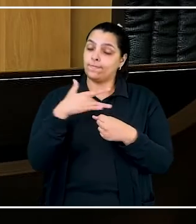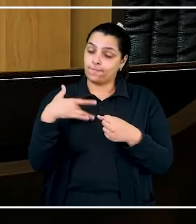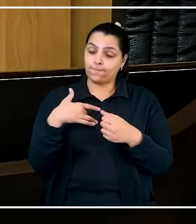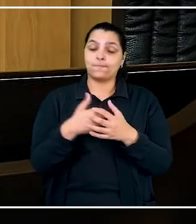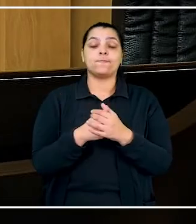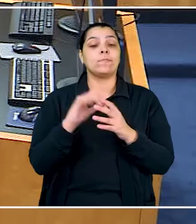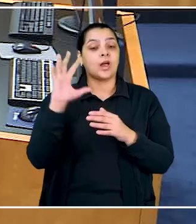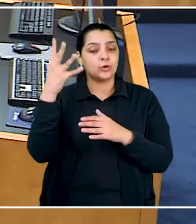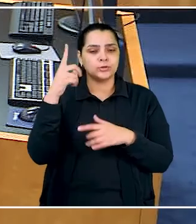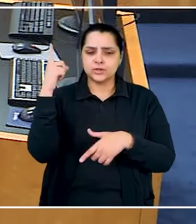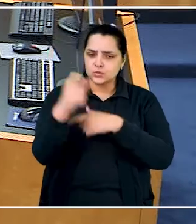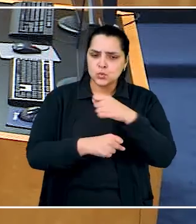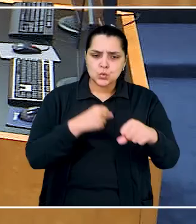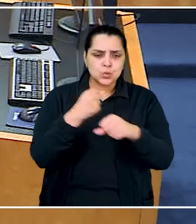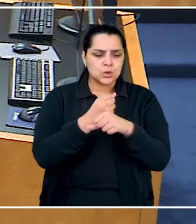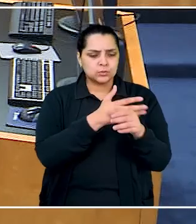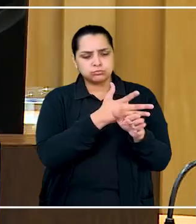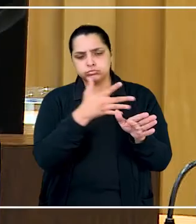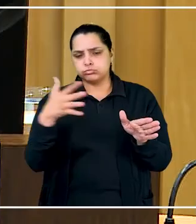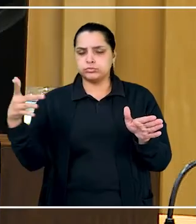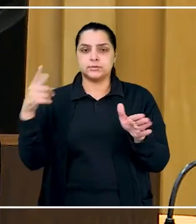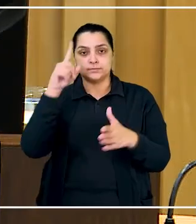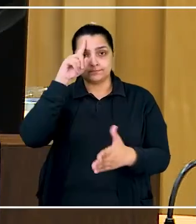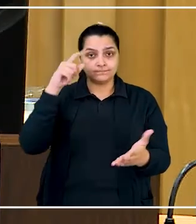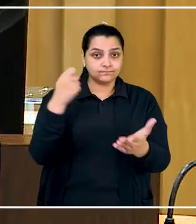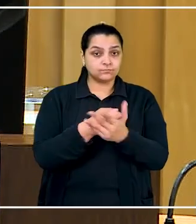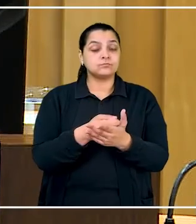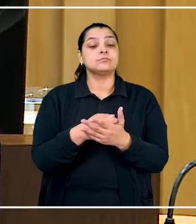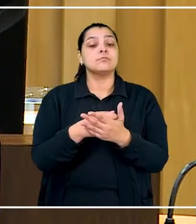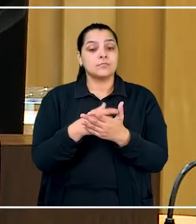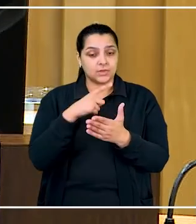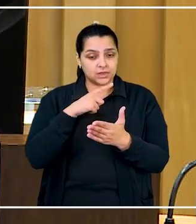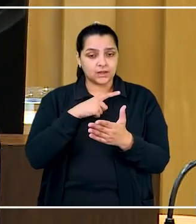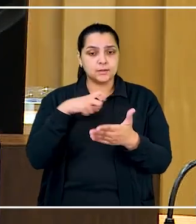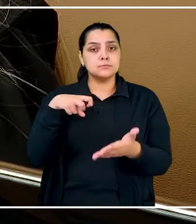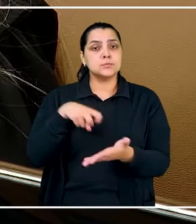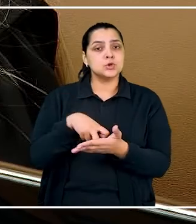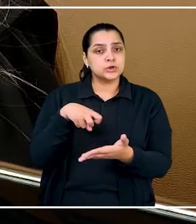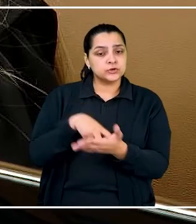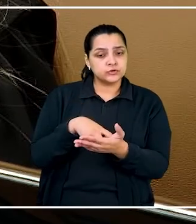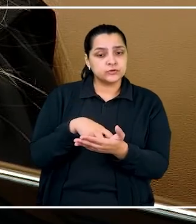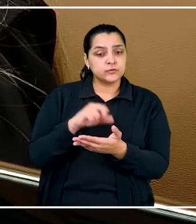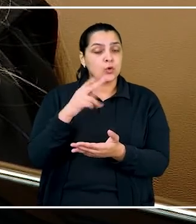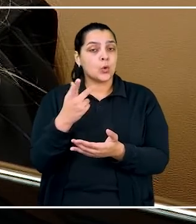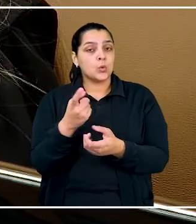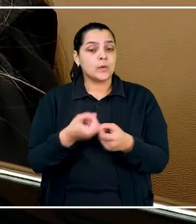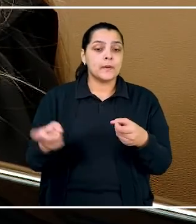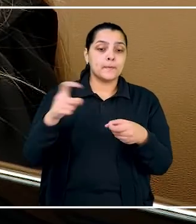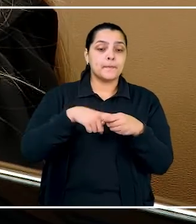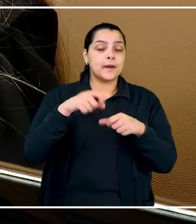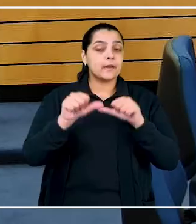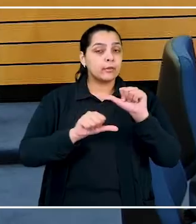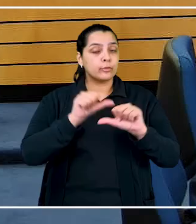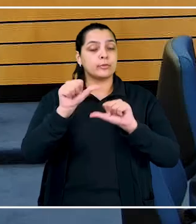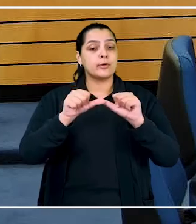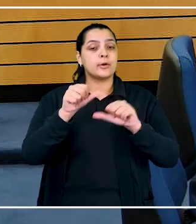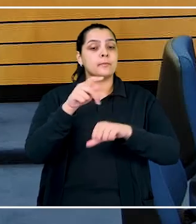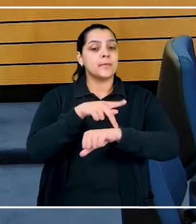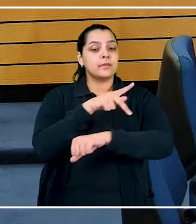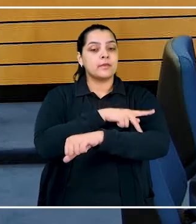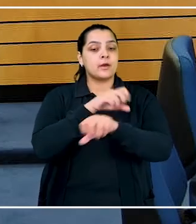e saudáveis ocorre o ano todo. As decisões trabalhistas têm caráter punitivo ou reparatório e